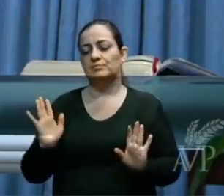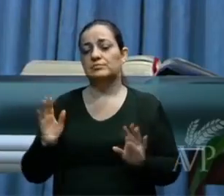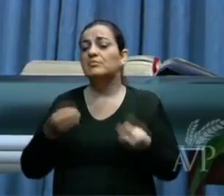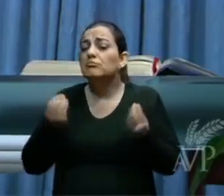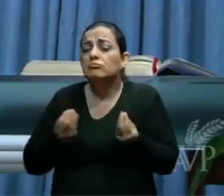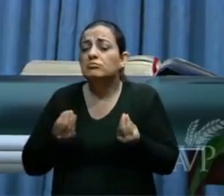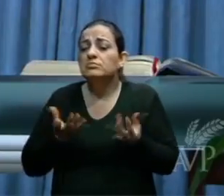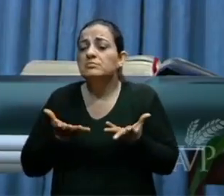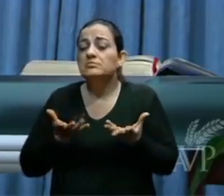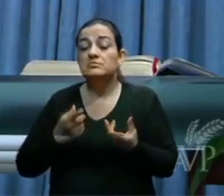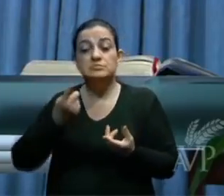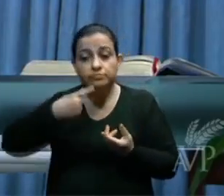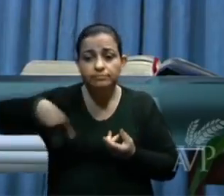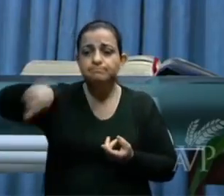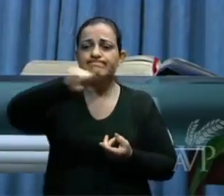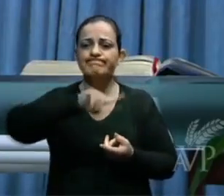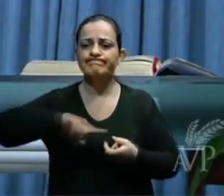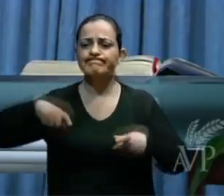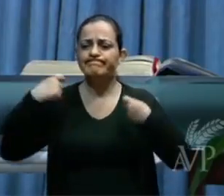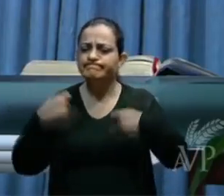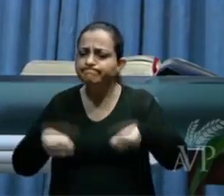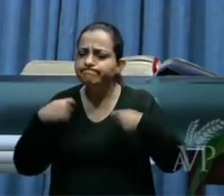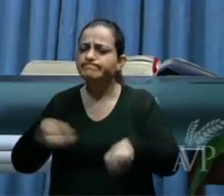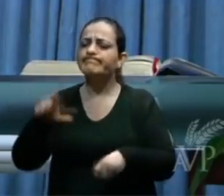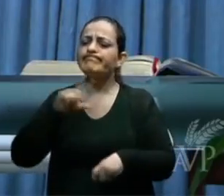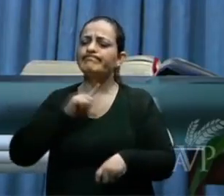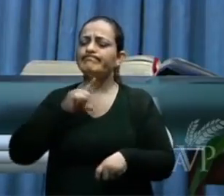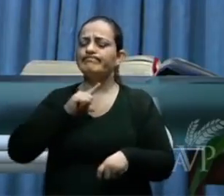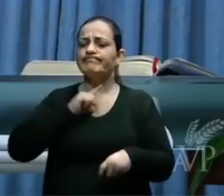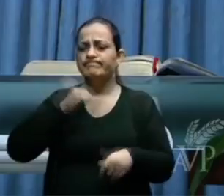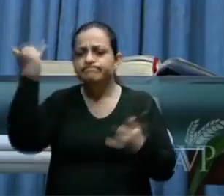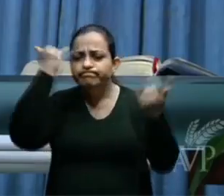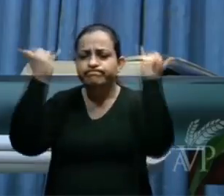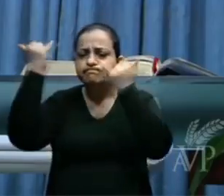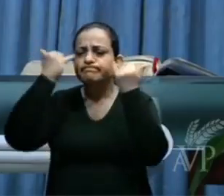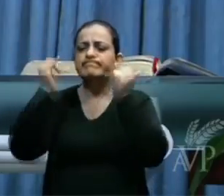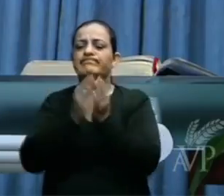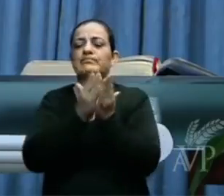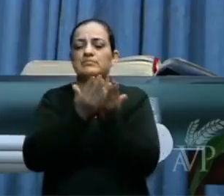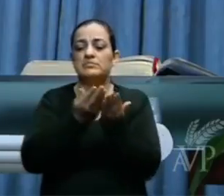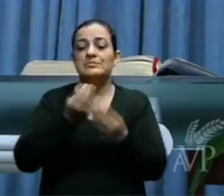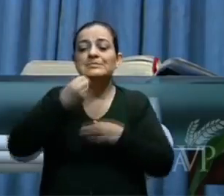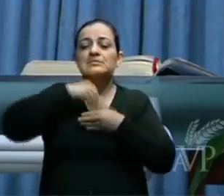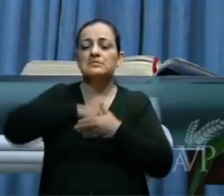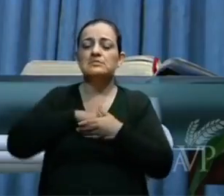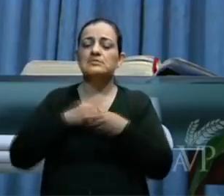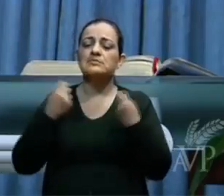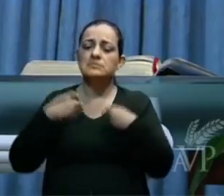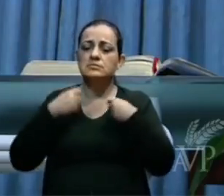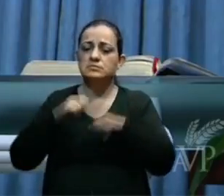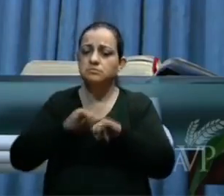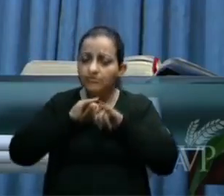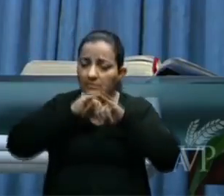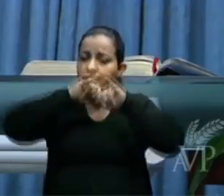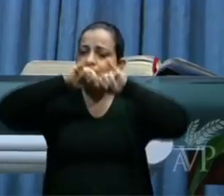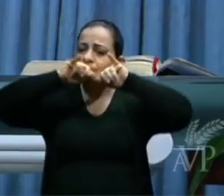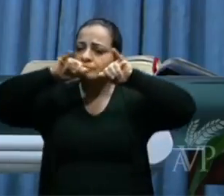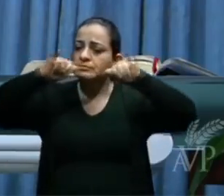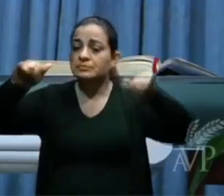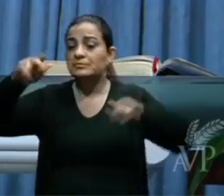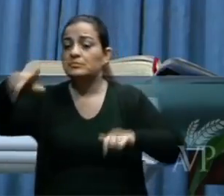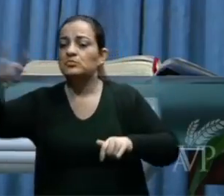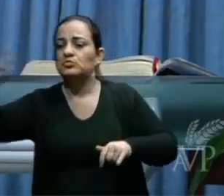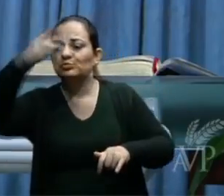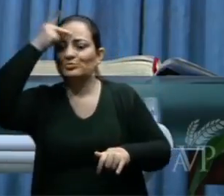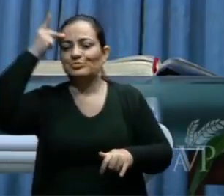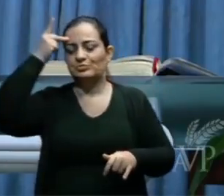e você precisa ter a mensagem pra poder e dar a mensagem